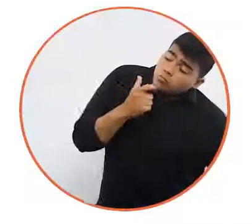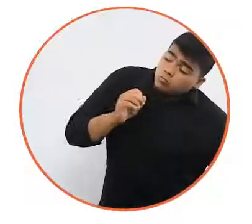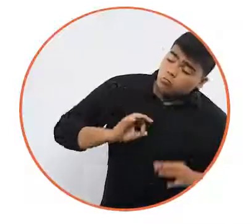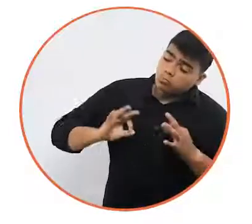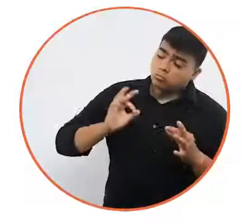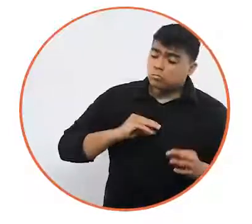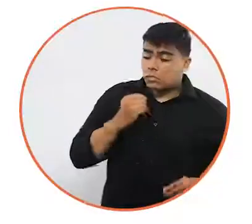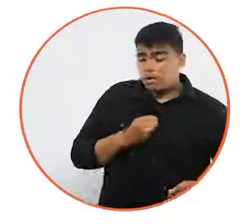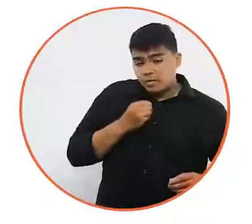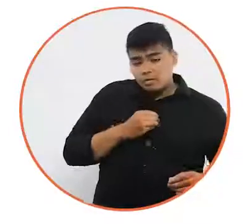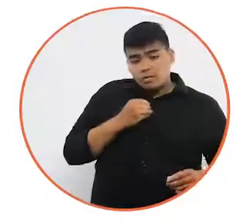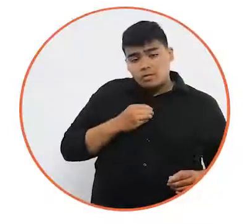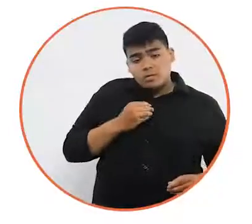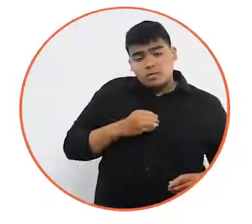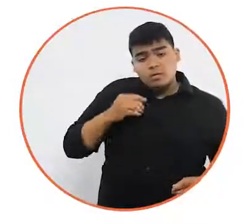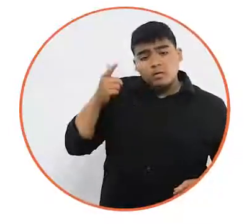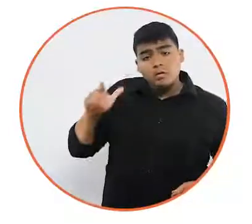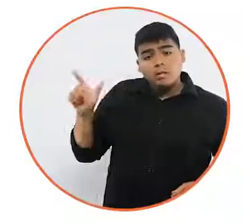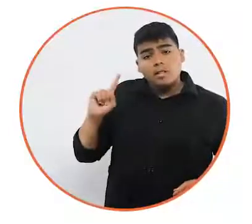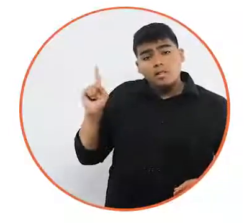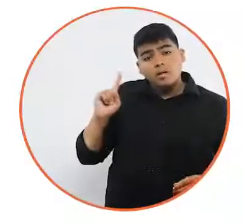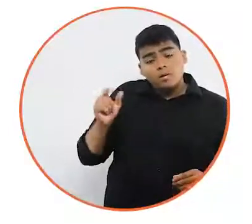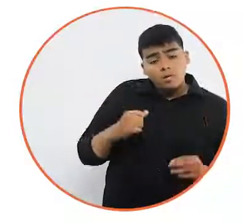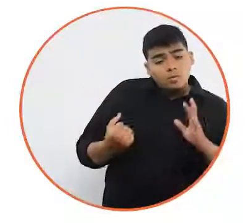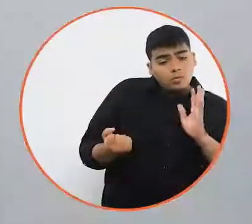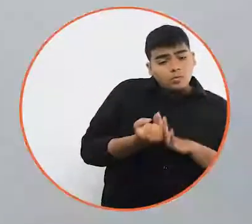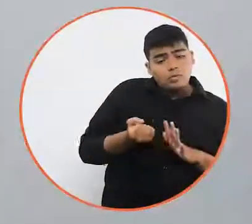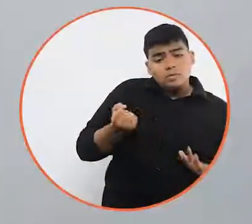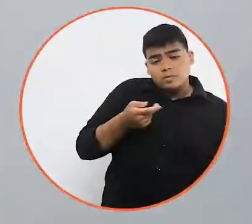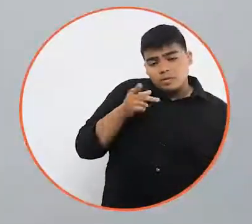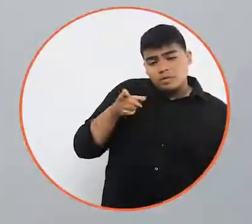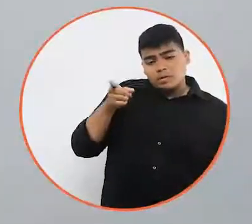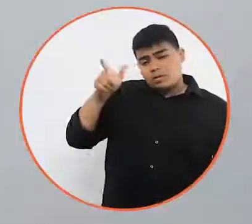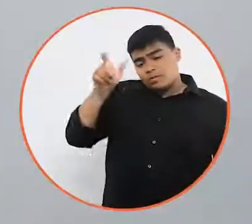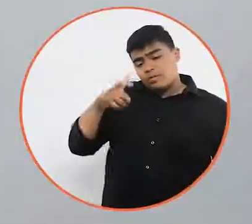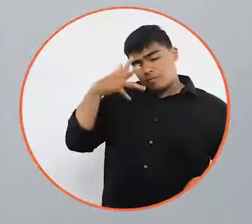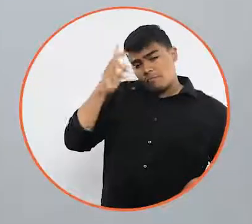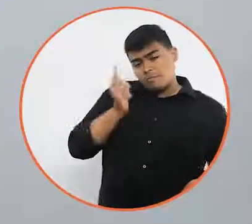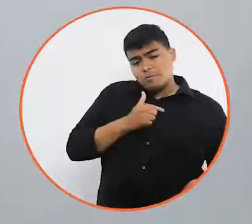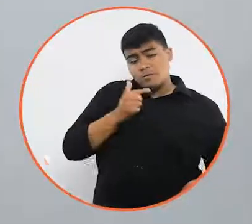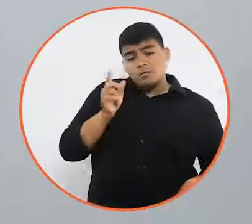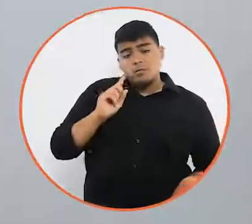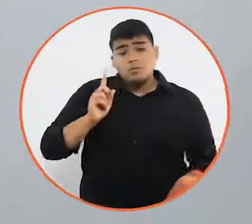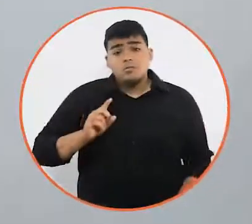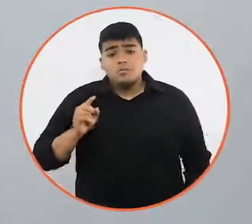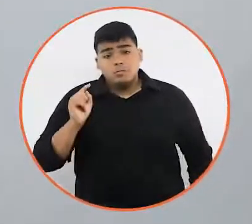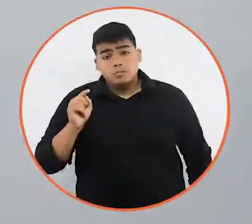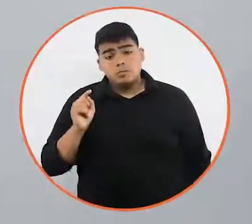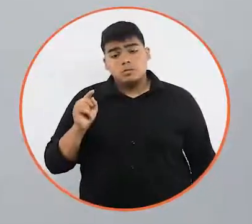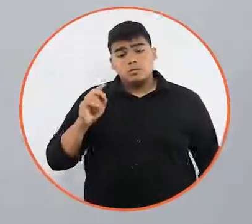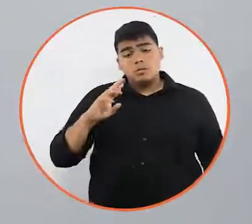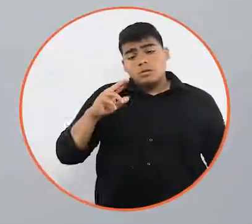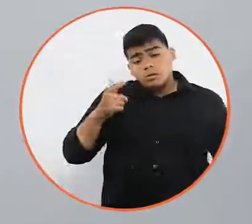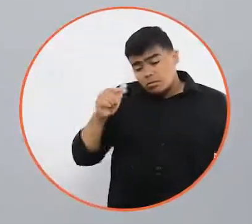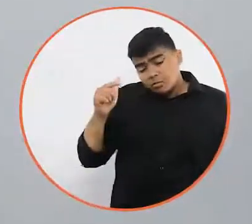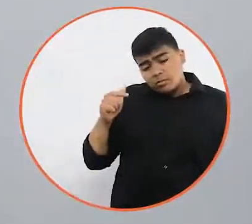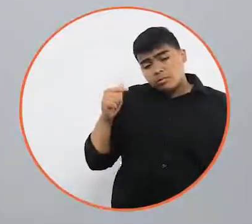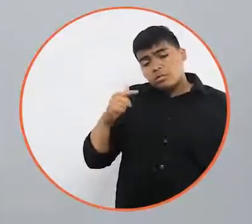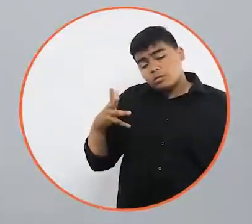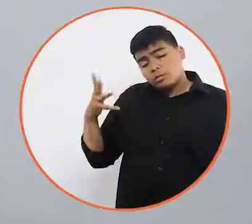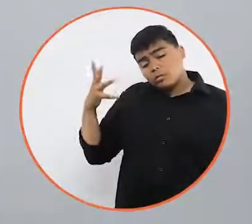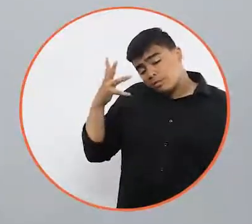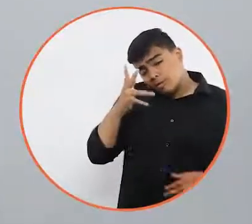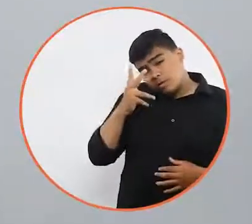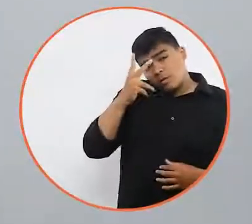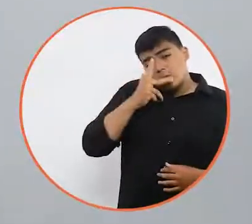de biografias orais não autorizadas. Você não vai chamar o menino de feio, né? Eu não quero ficar com você porque você é feio. Você diz, olha, você não tem uma beleza,